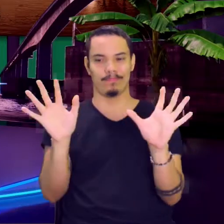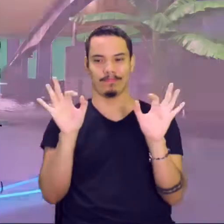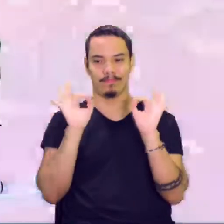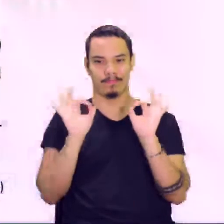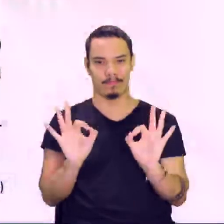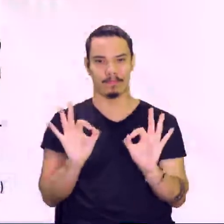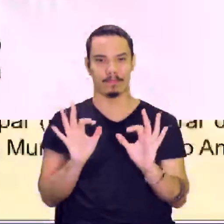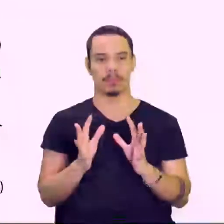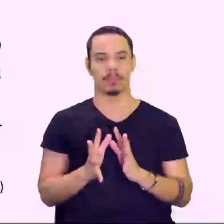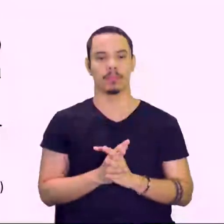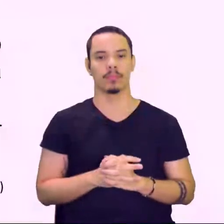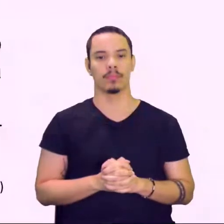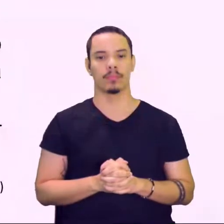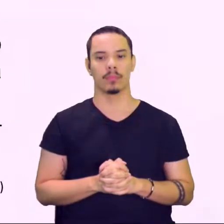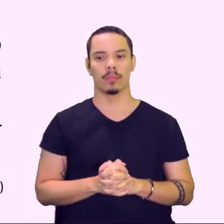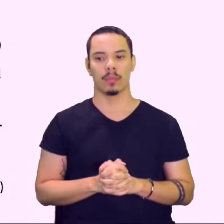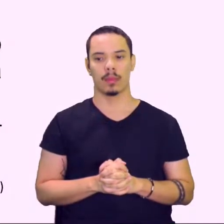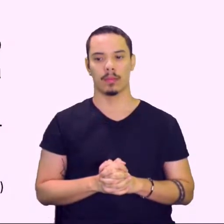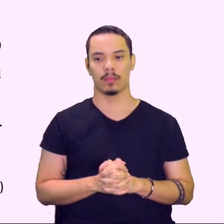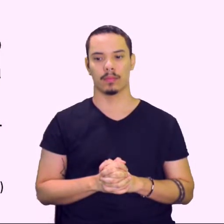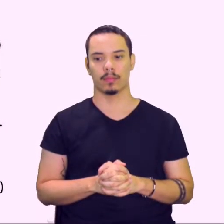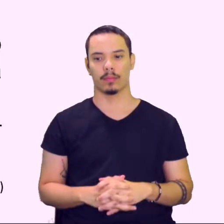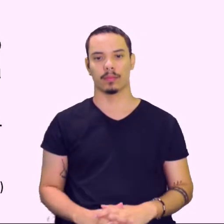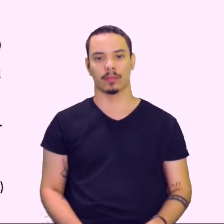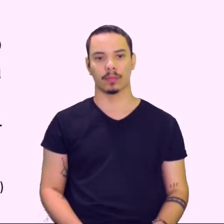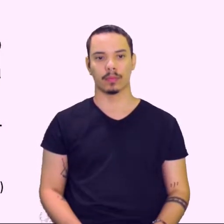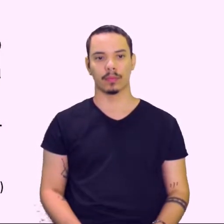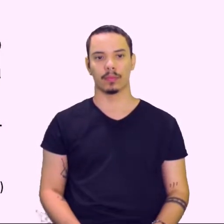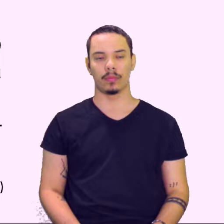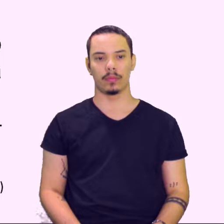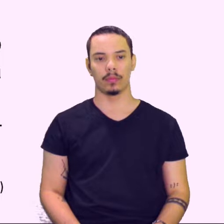lá. Continuando no quadro, por favor. Vamos lá, galera.